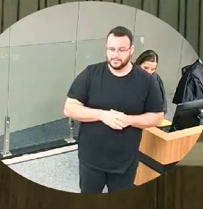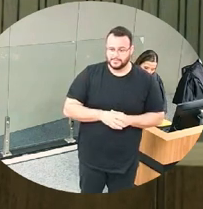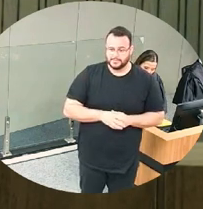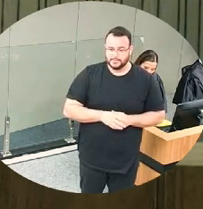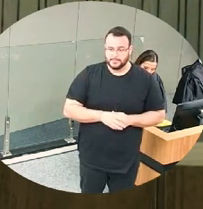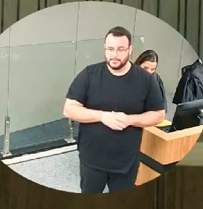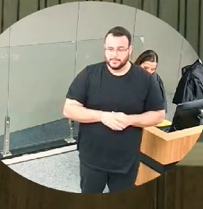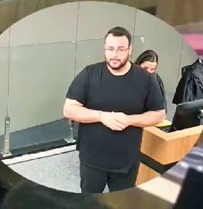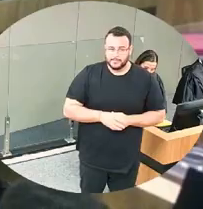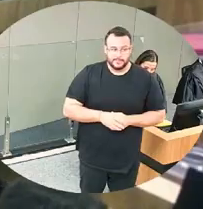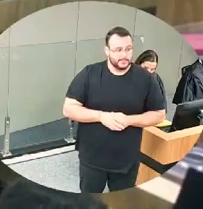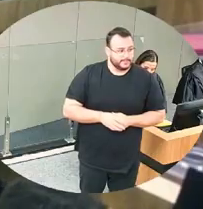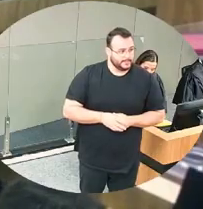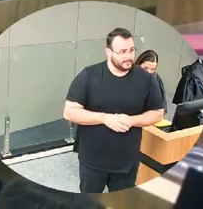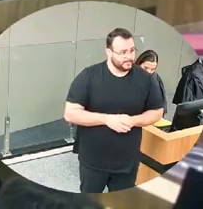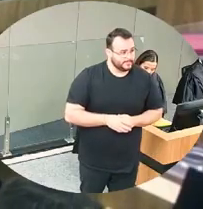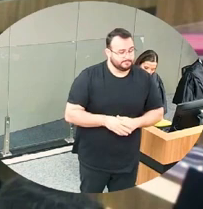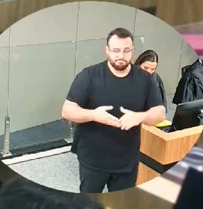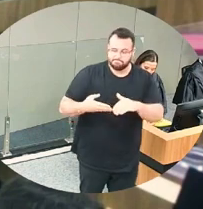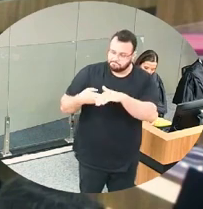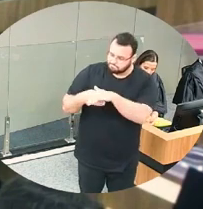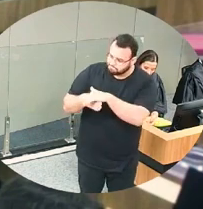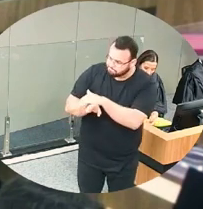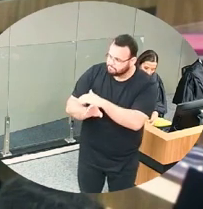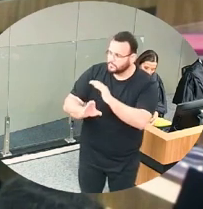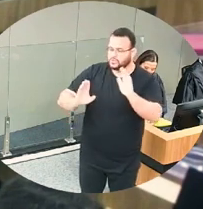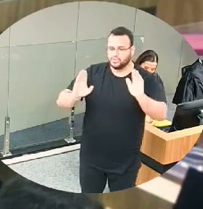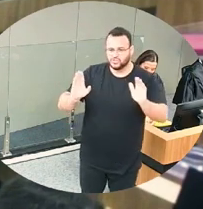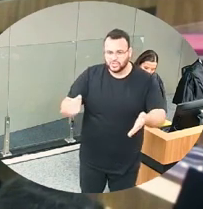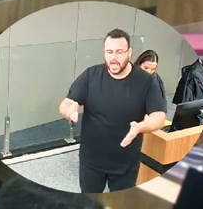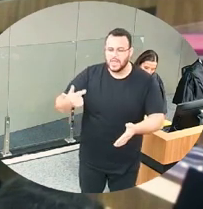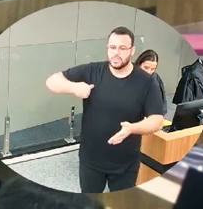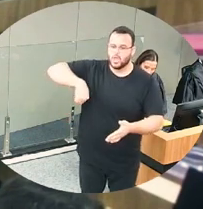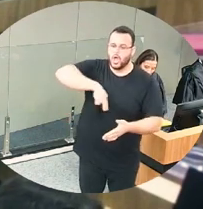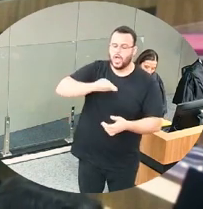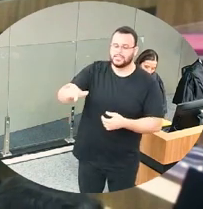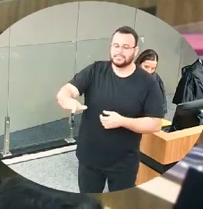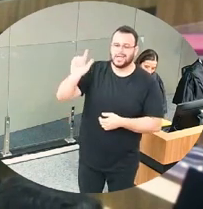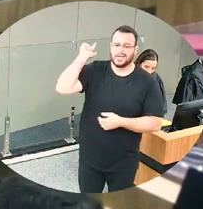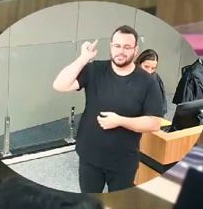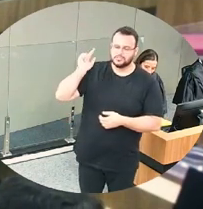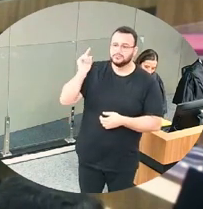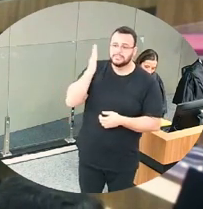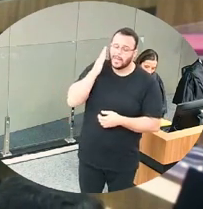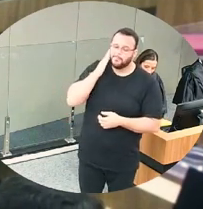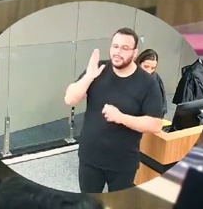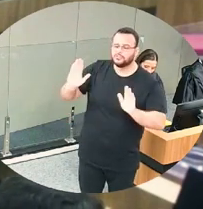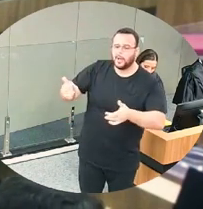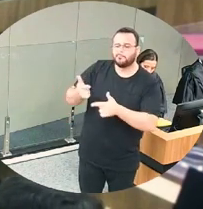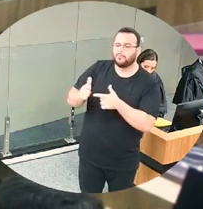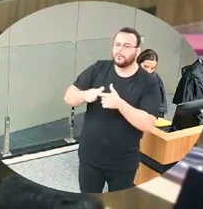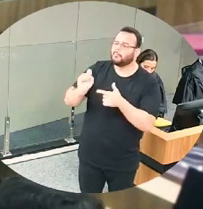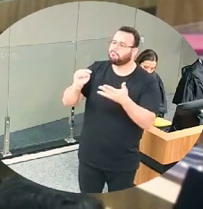ah de forma habitual a ir nos antecipando aos problemas